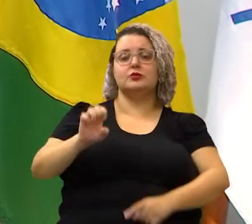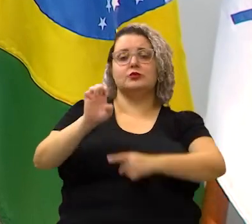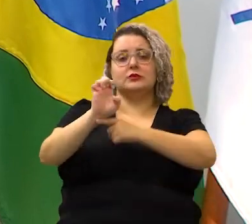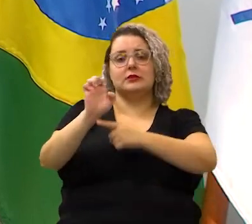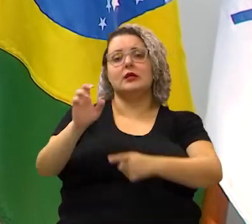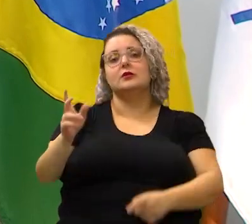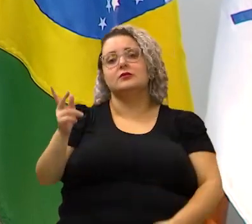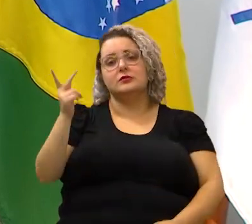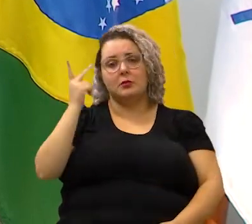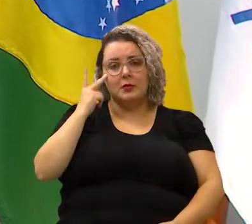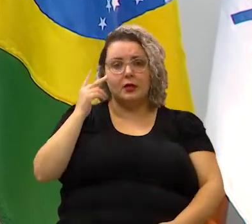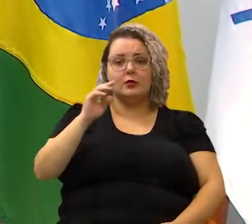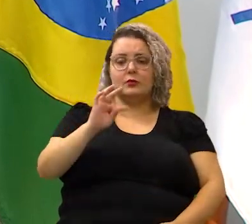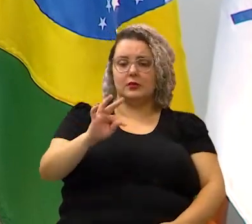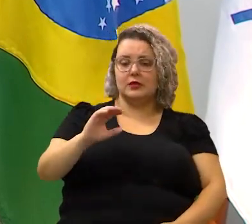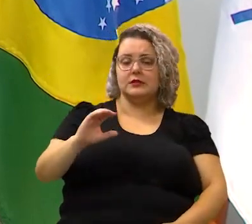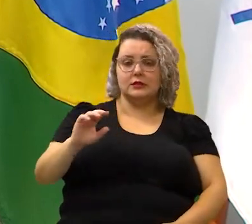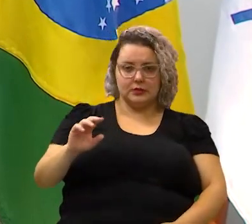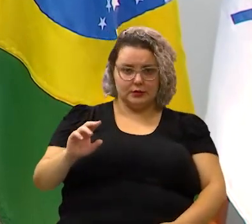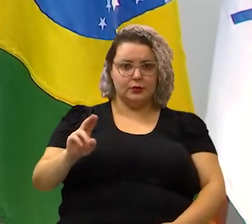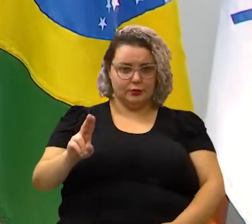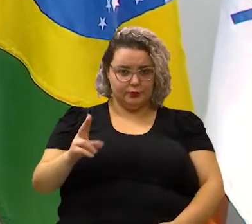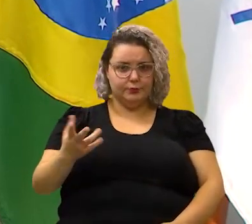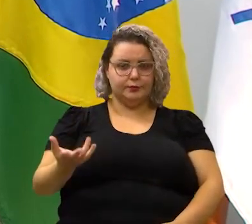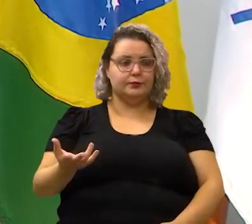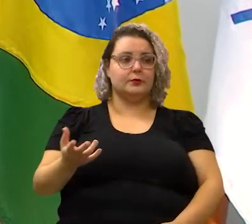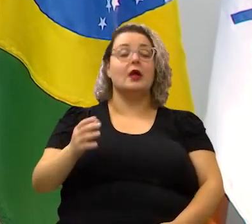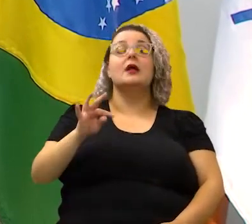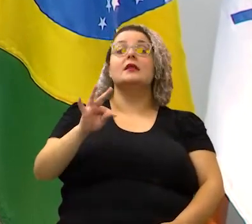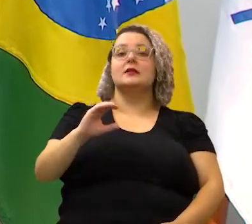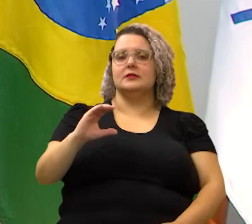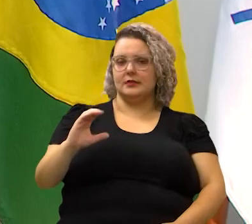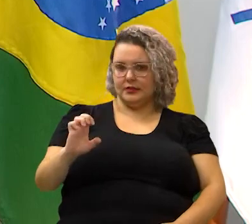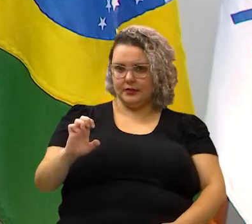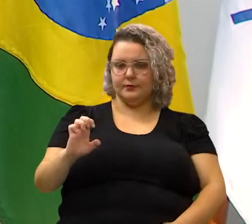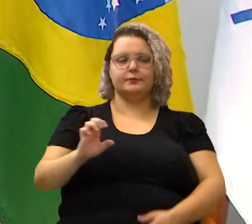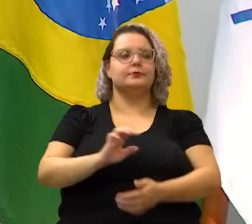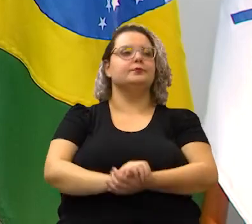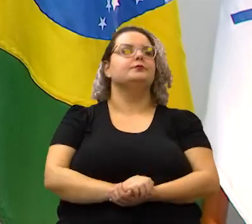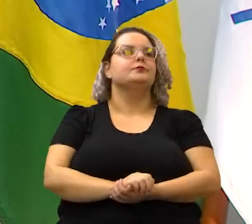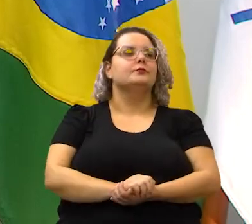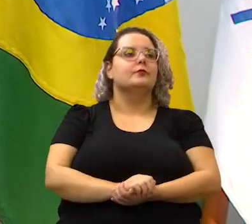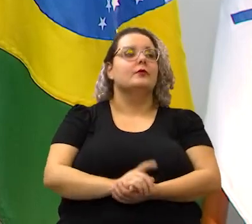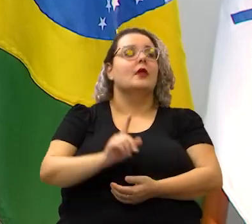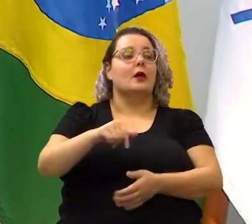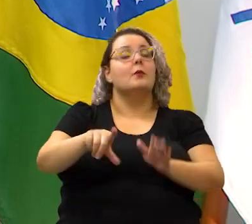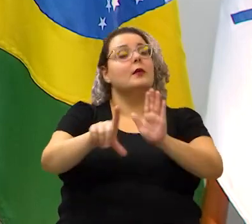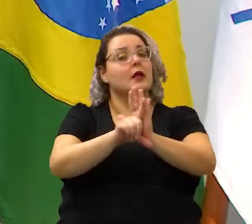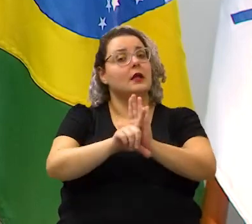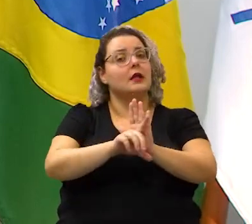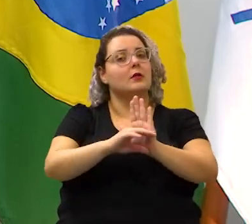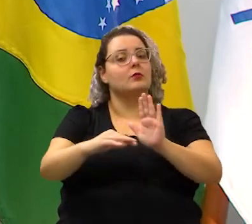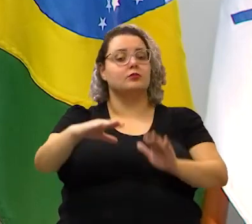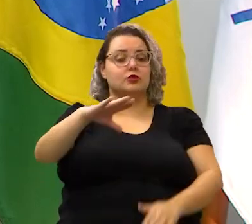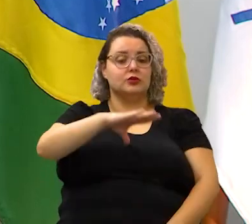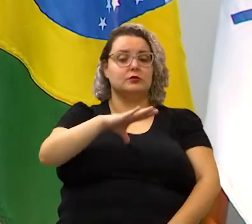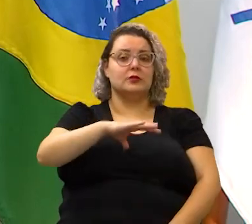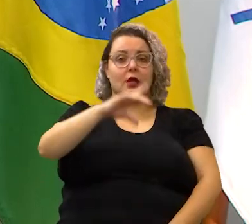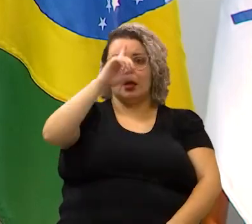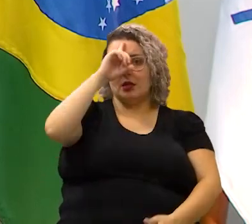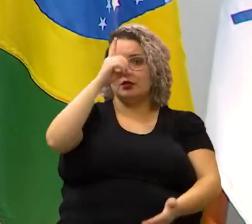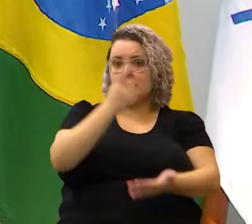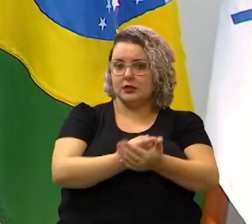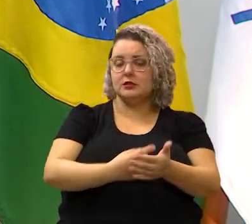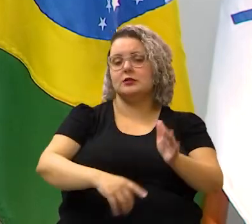Estado de São Paulo primeiro diz que apesar de existiu direito é necessário uma lei municipal que Estabeleça direito